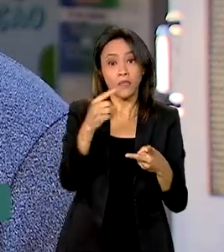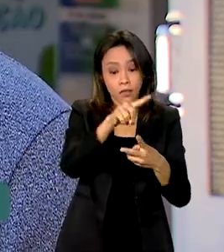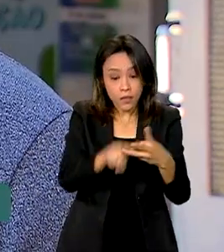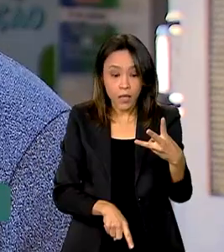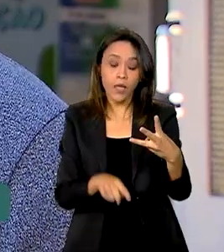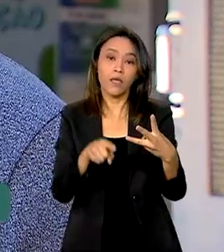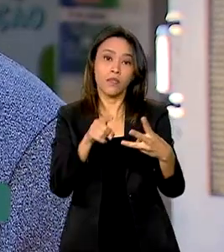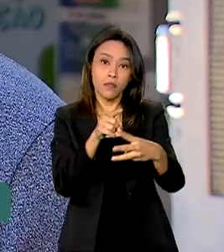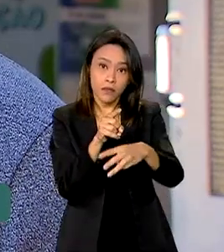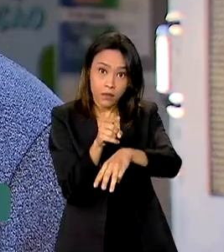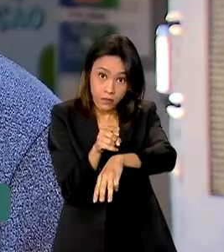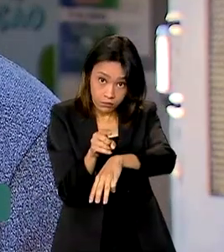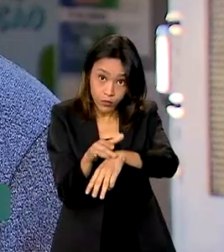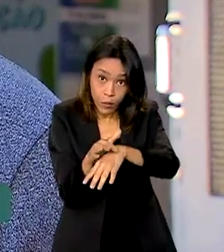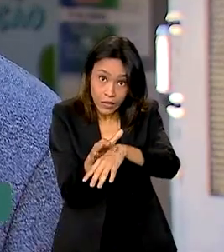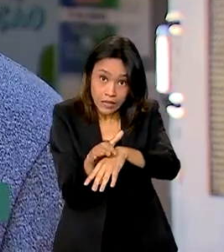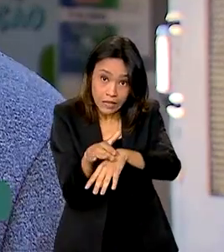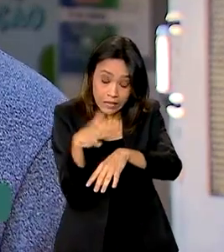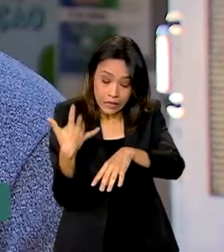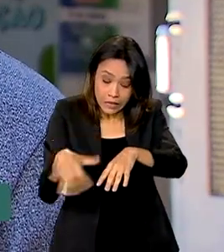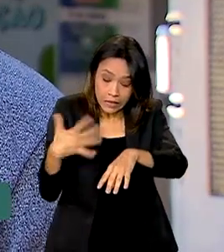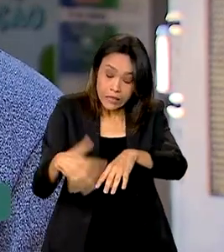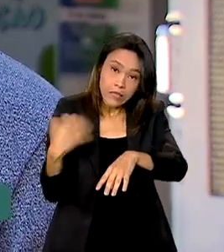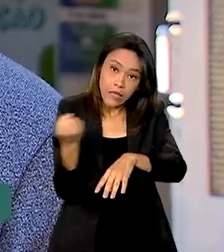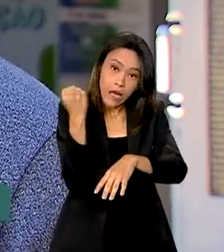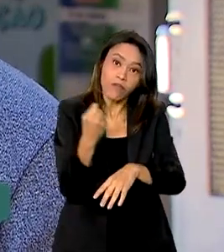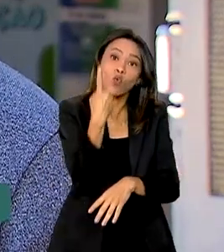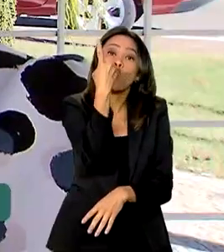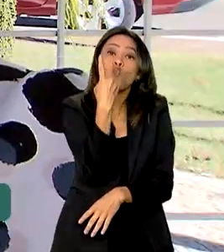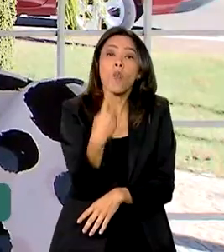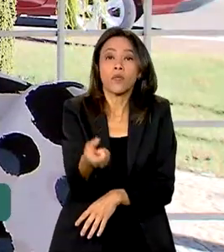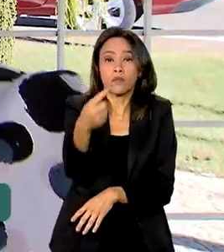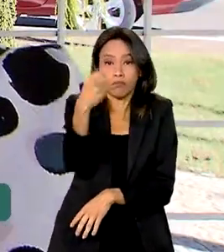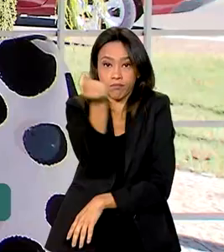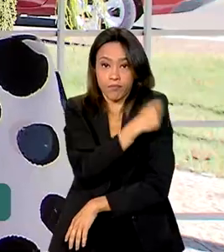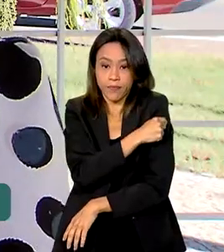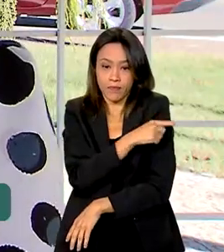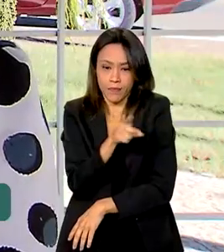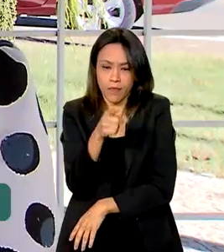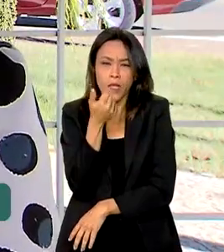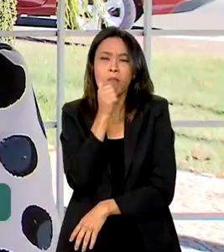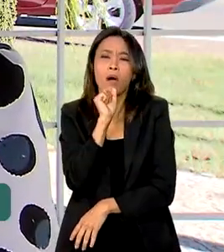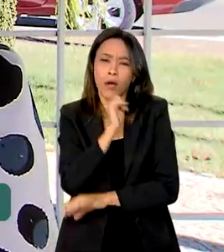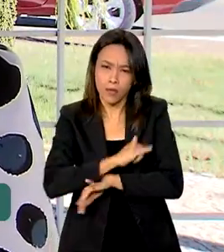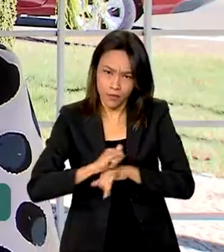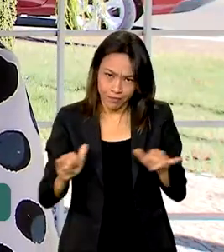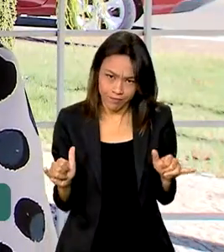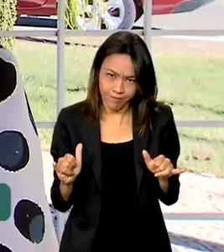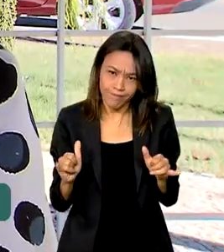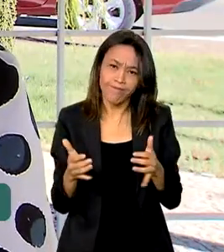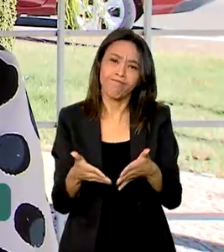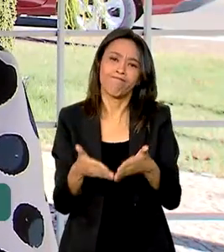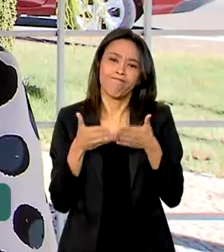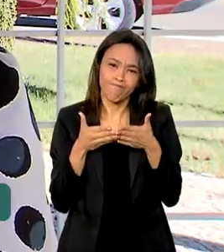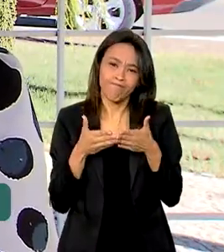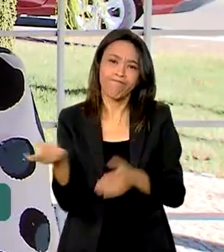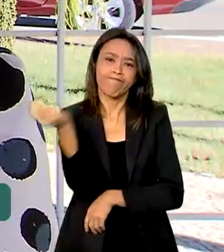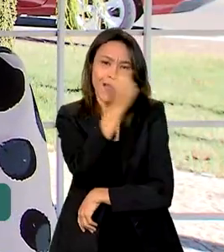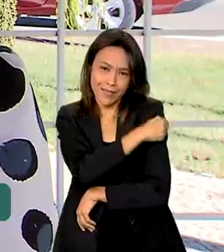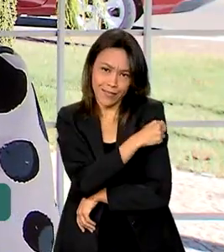3 patologias relevantes aí com uma dose só de vacina. Mães, vacinem seus filhos. As crianças são o